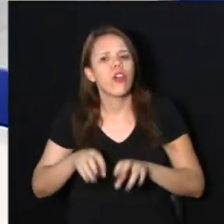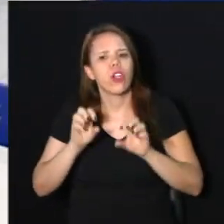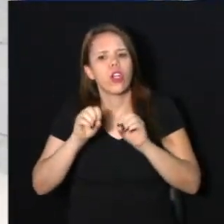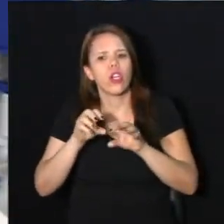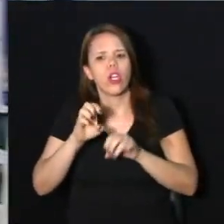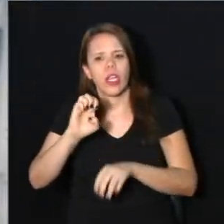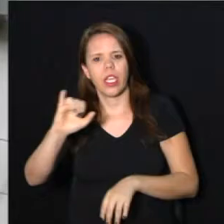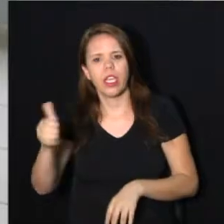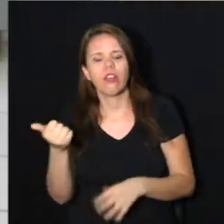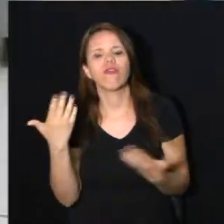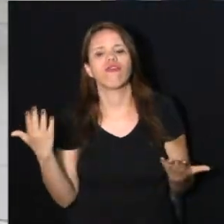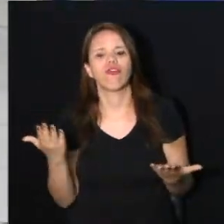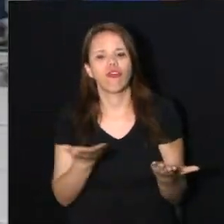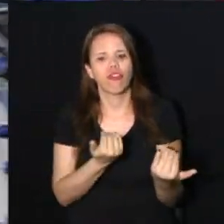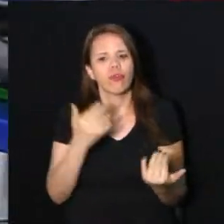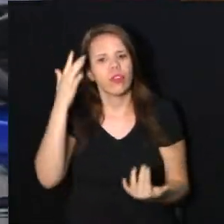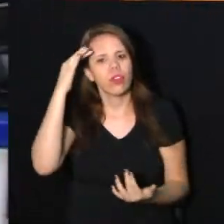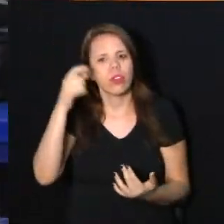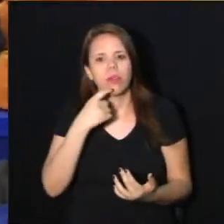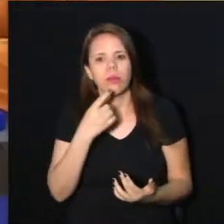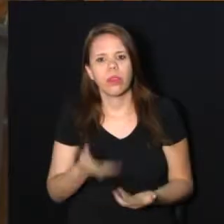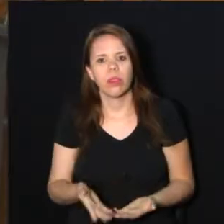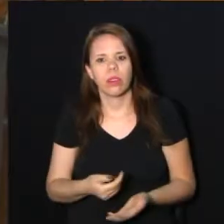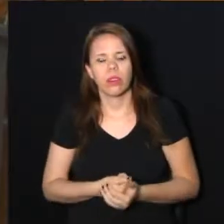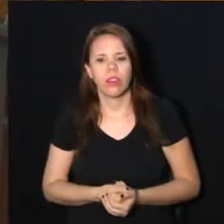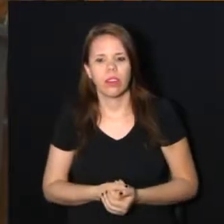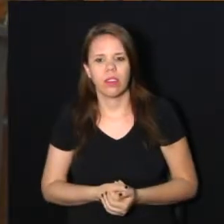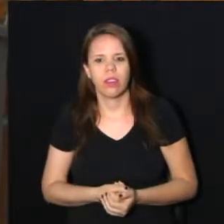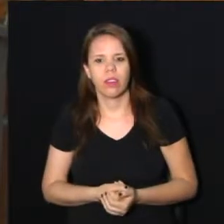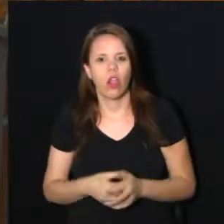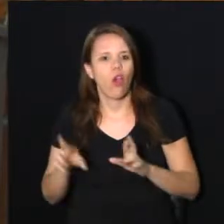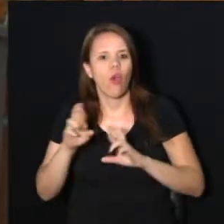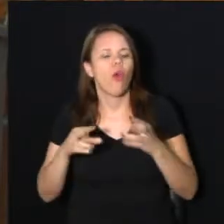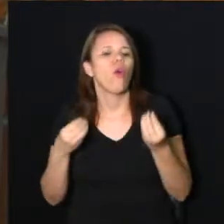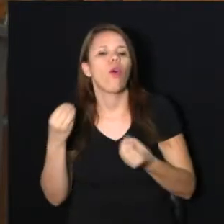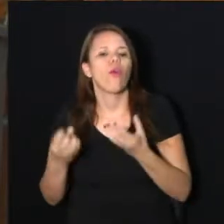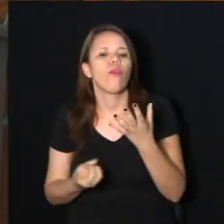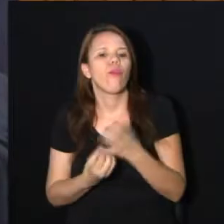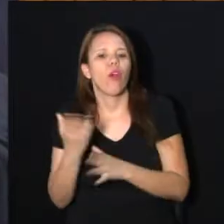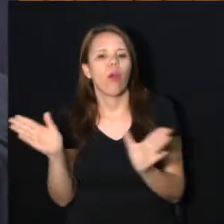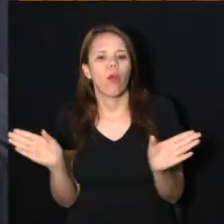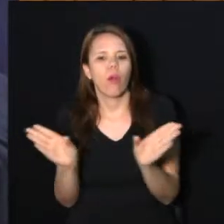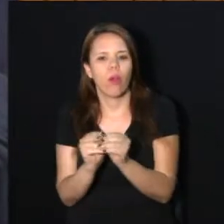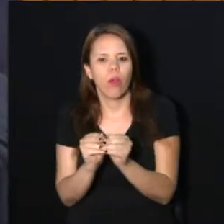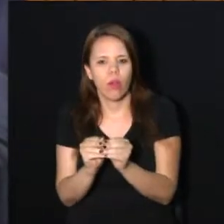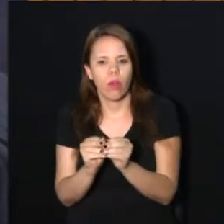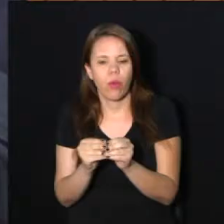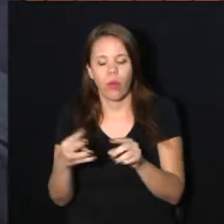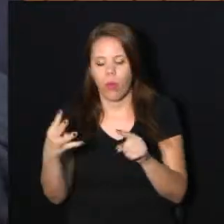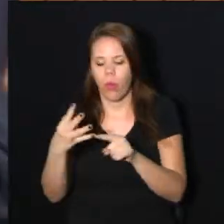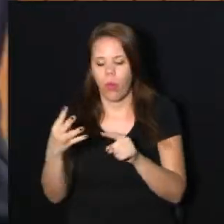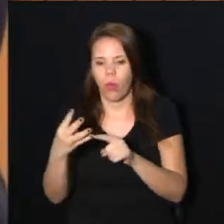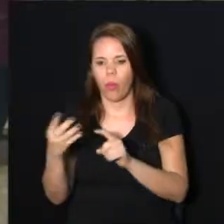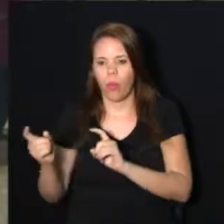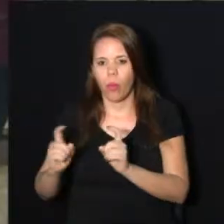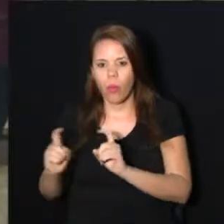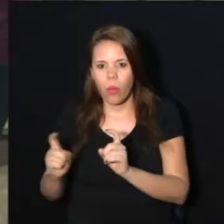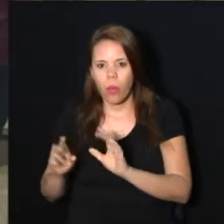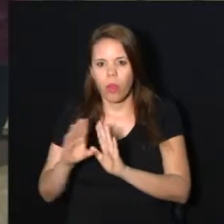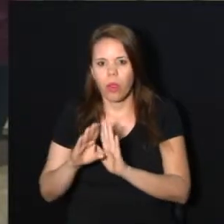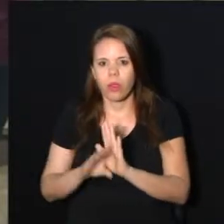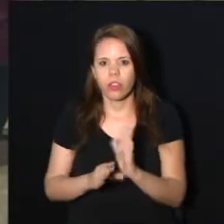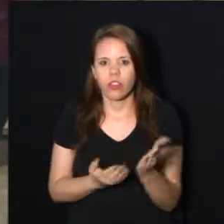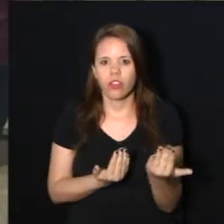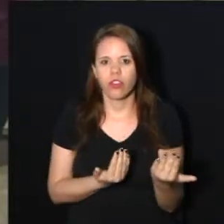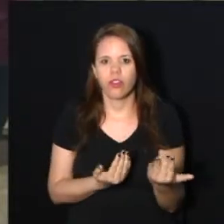de jovens e adultos em Campinas. Confira como foi o encerramento da 4ª edição do programa